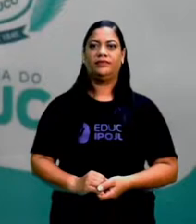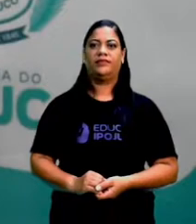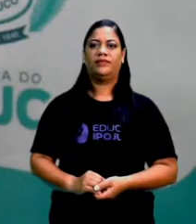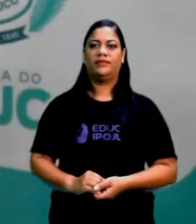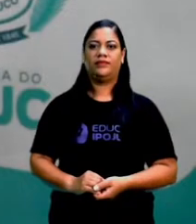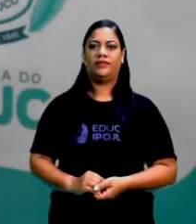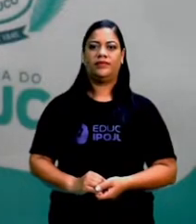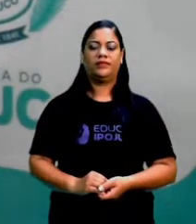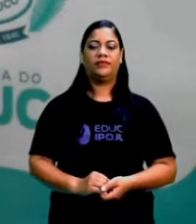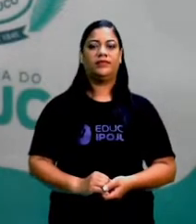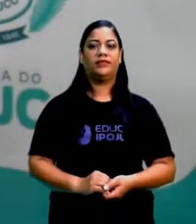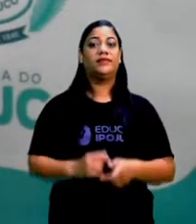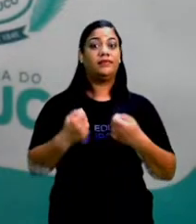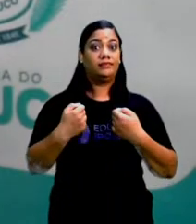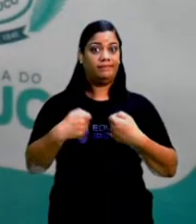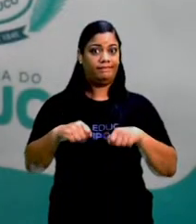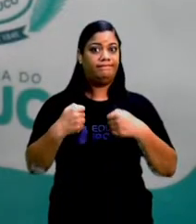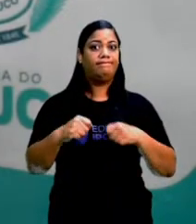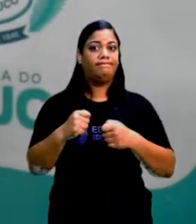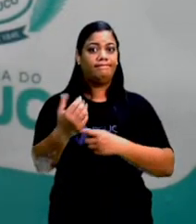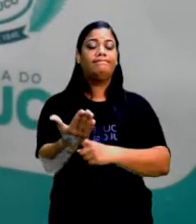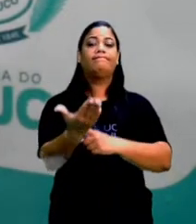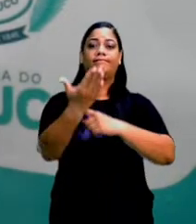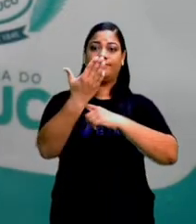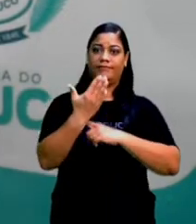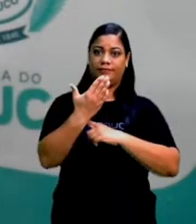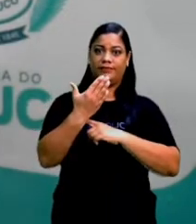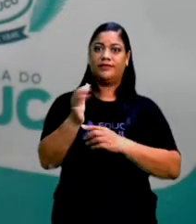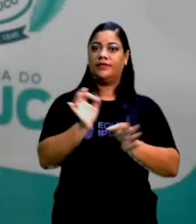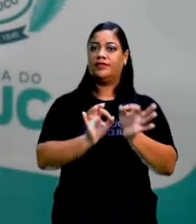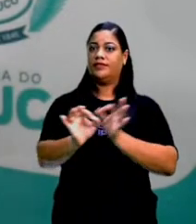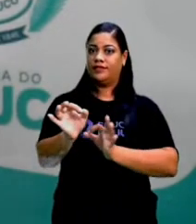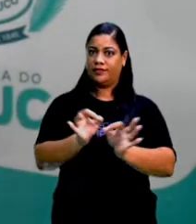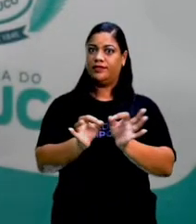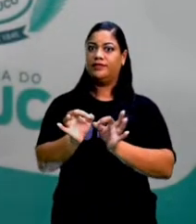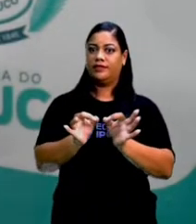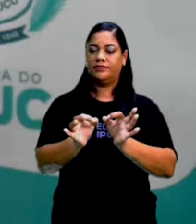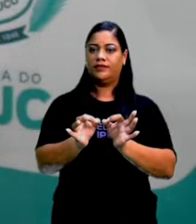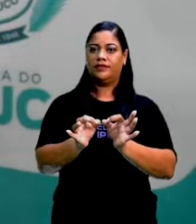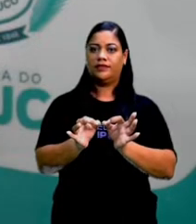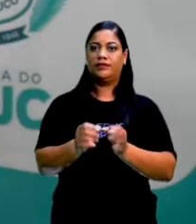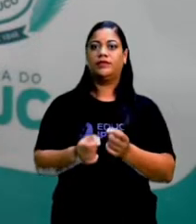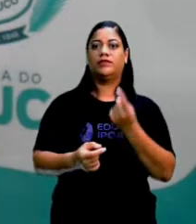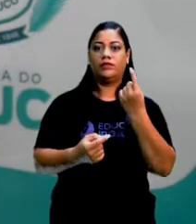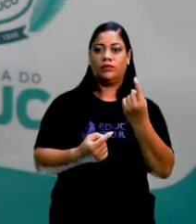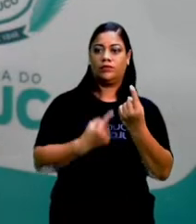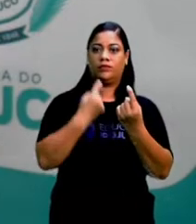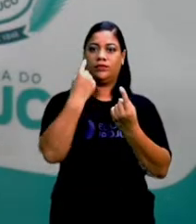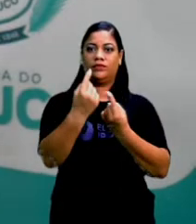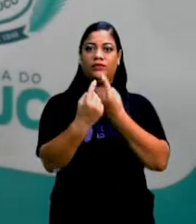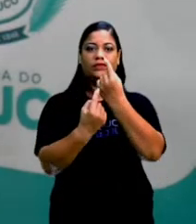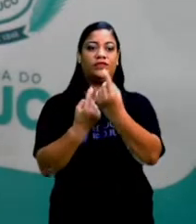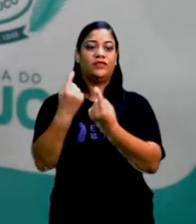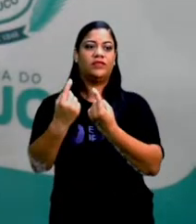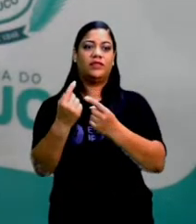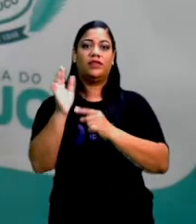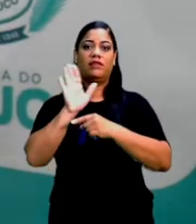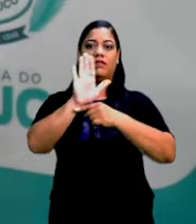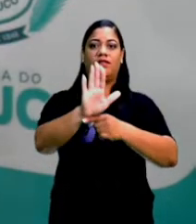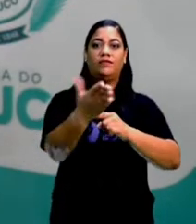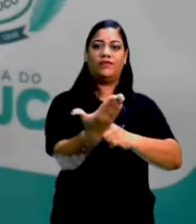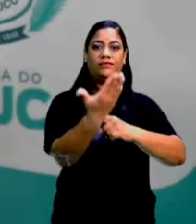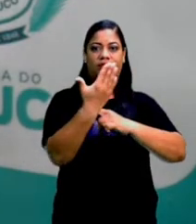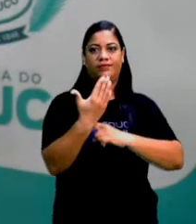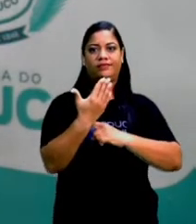dependente de socorro mesmo, essas organizações onde um ajuda o outro, onde um trabalhador